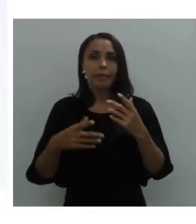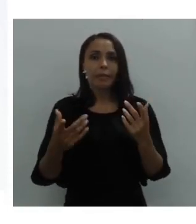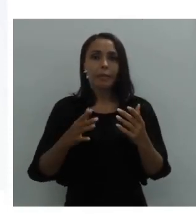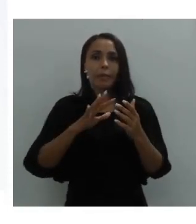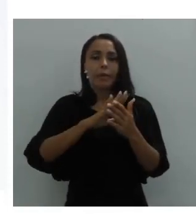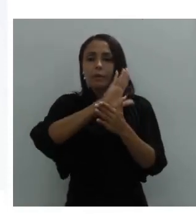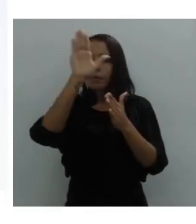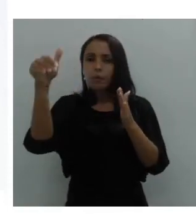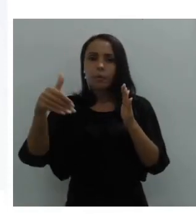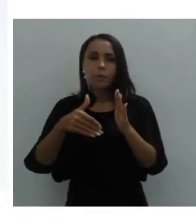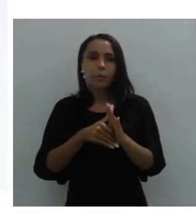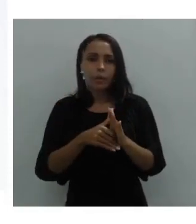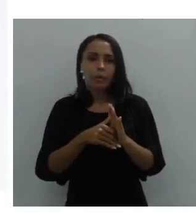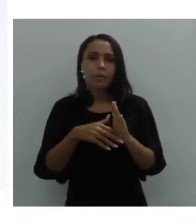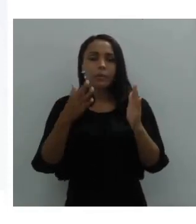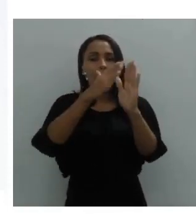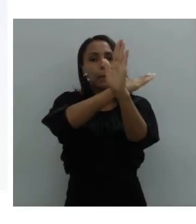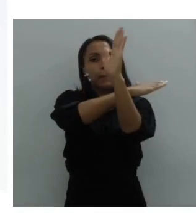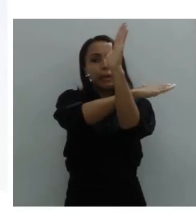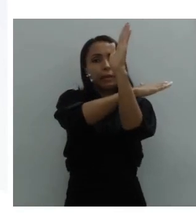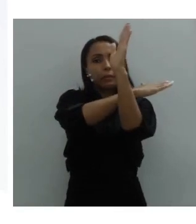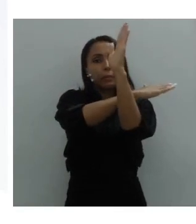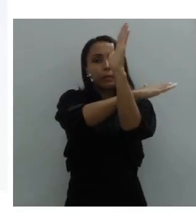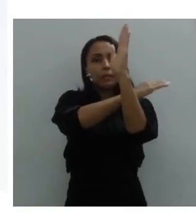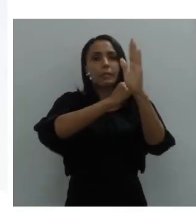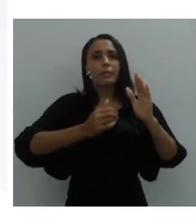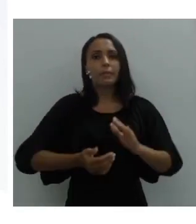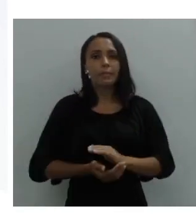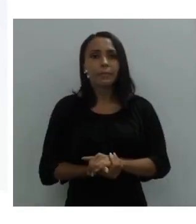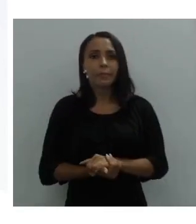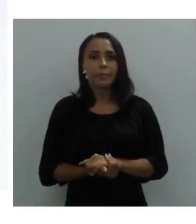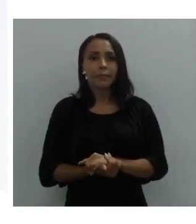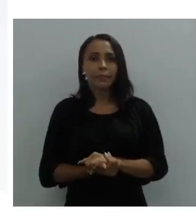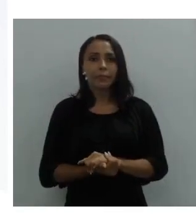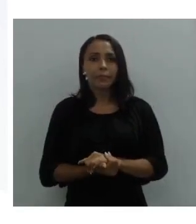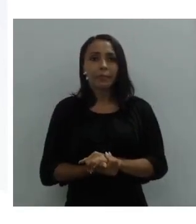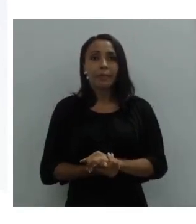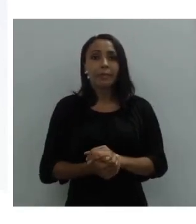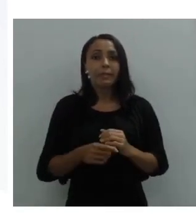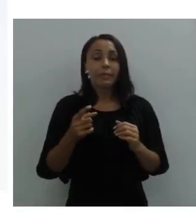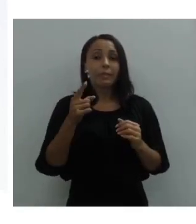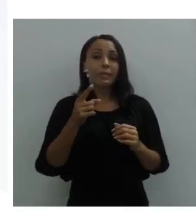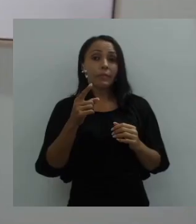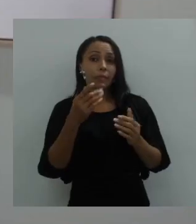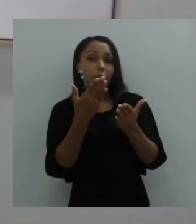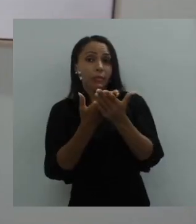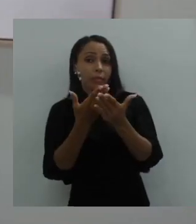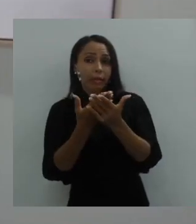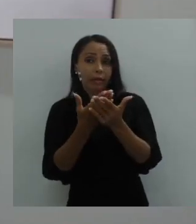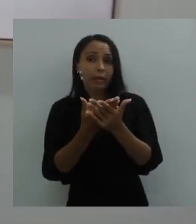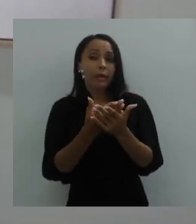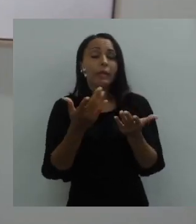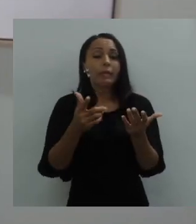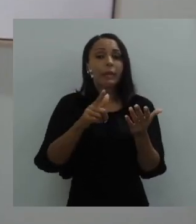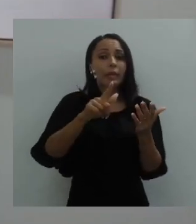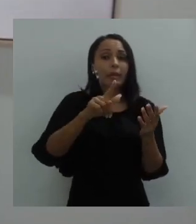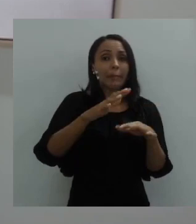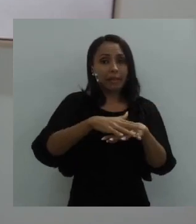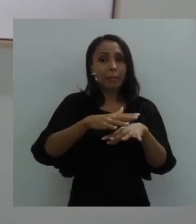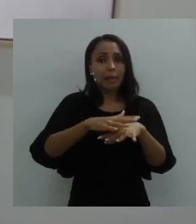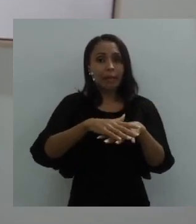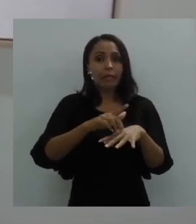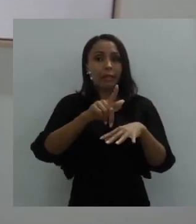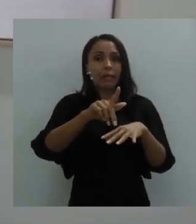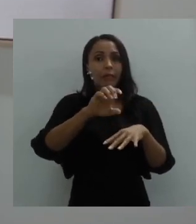Por quê? Porque ele é formado através de um plano mesmo, né? Porque se você for estudar lá na geometria, por exemplo, a